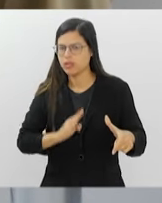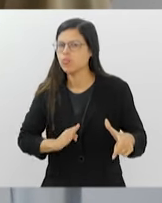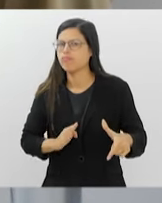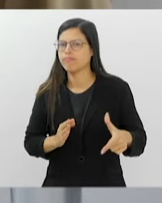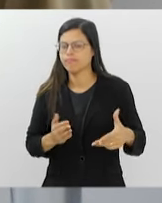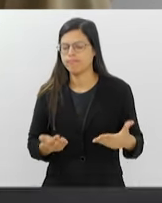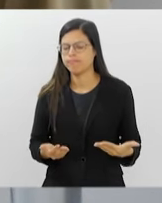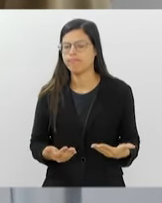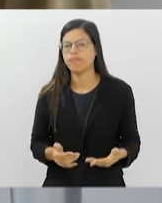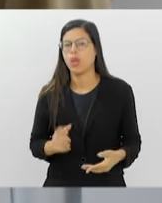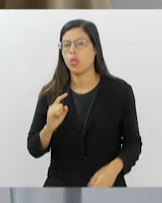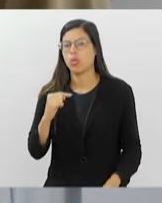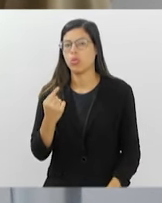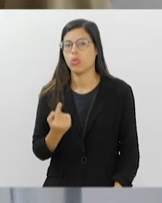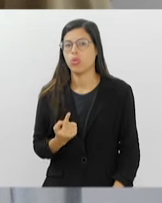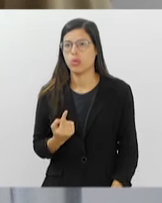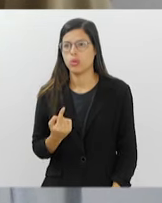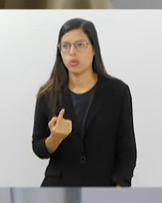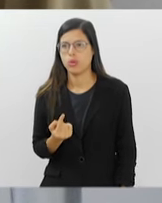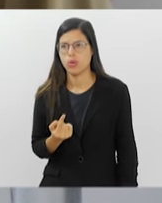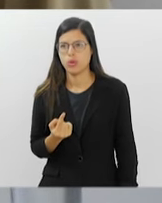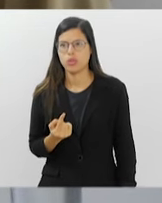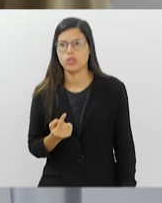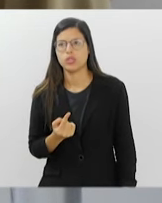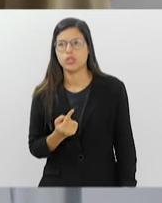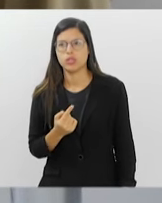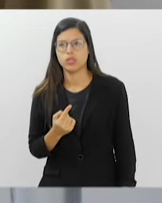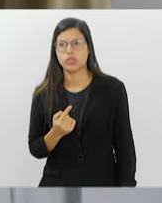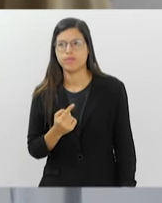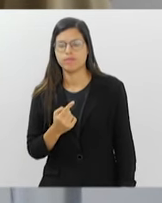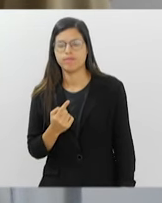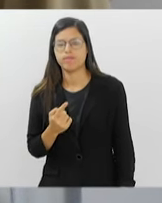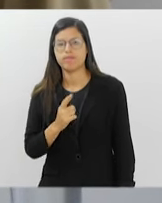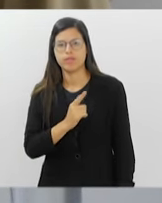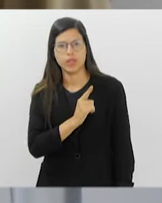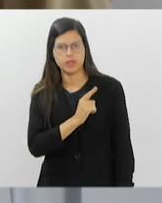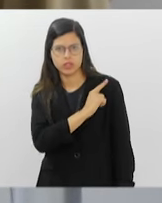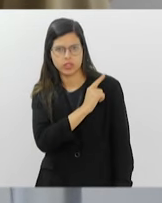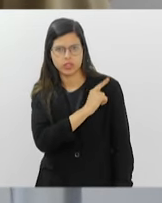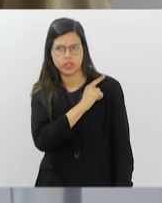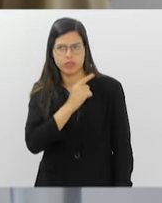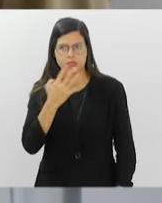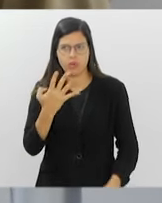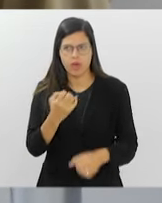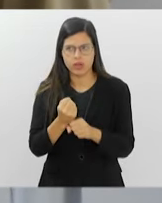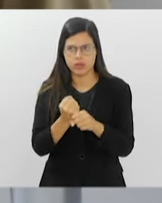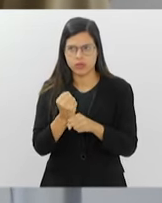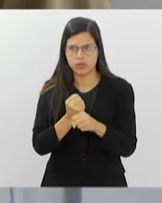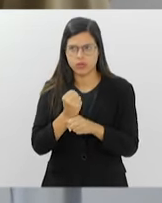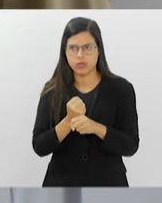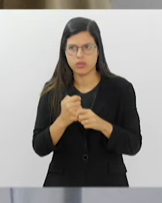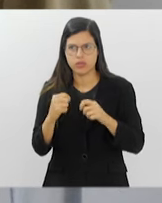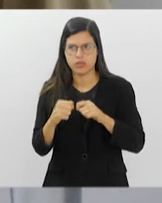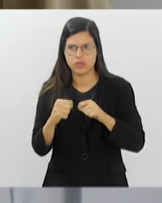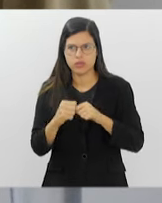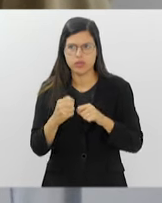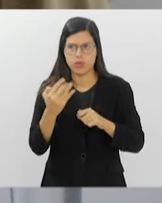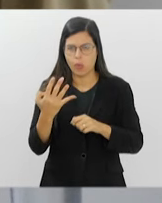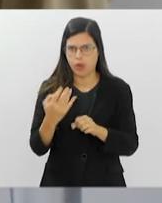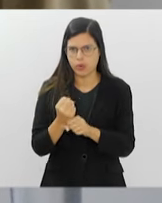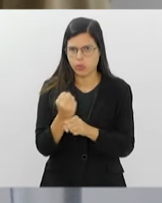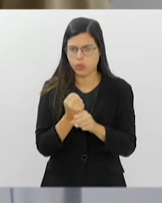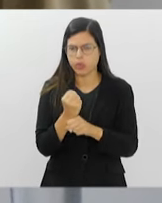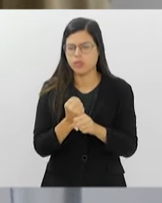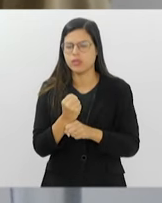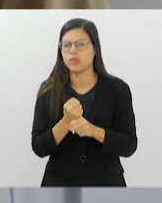nós ganhamos muito na nossa gestão de praticamente 4 anos eu iria completar agora 4 anos à frente do comando